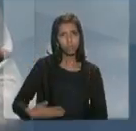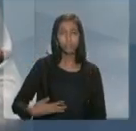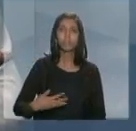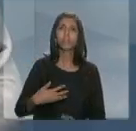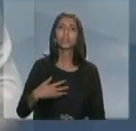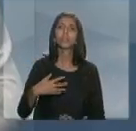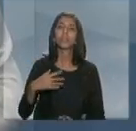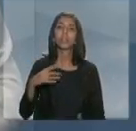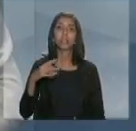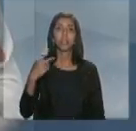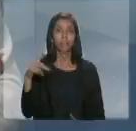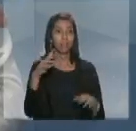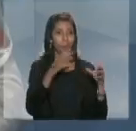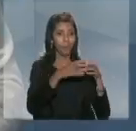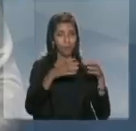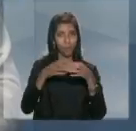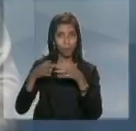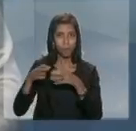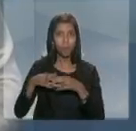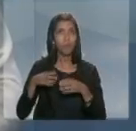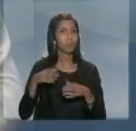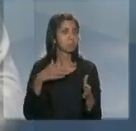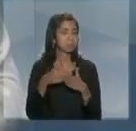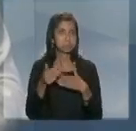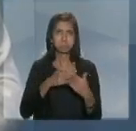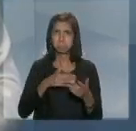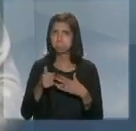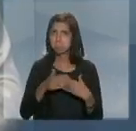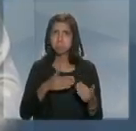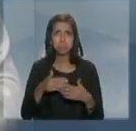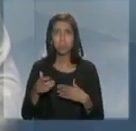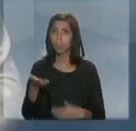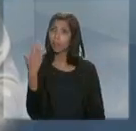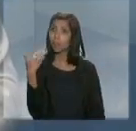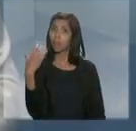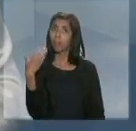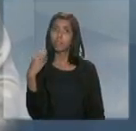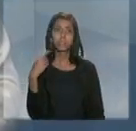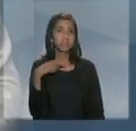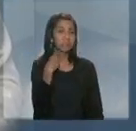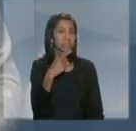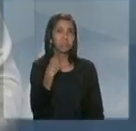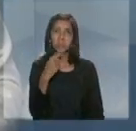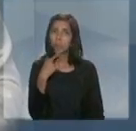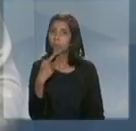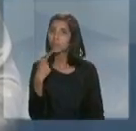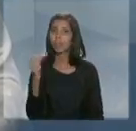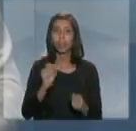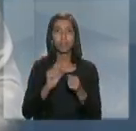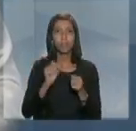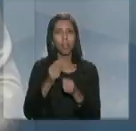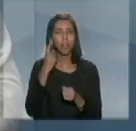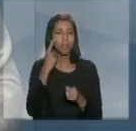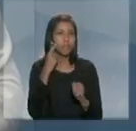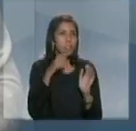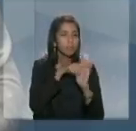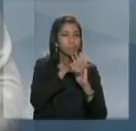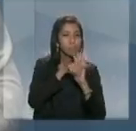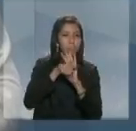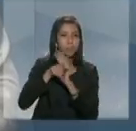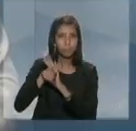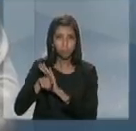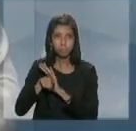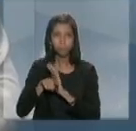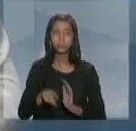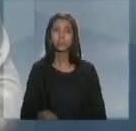você está me dizendo, esses órgãos, independentemente, não estavam antes conseguindo fazer essa checagem,